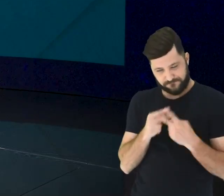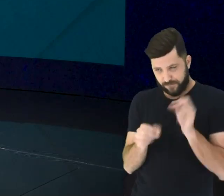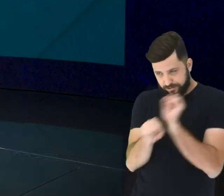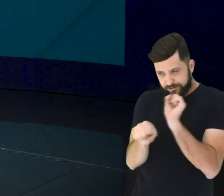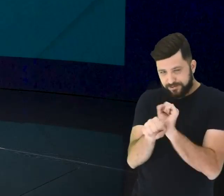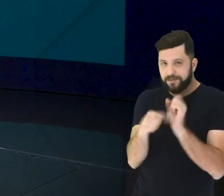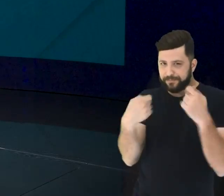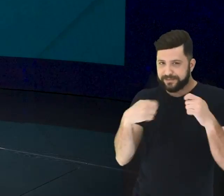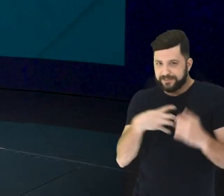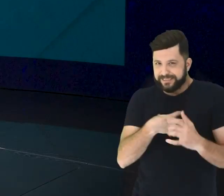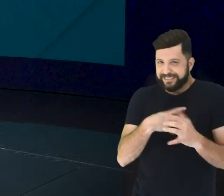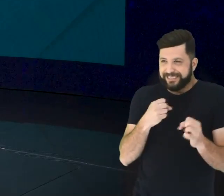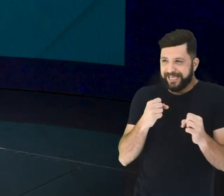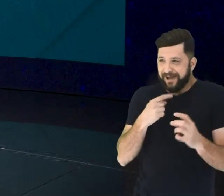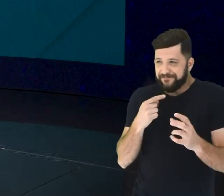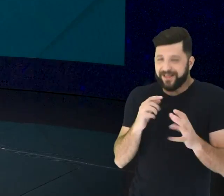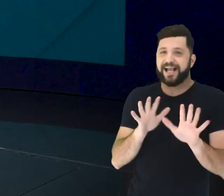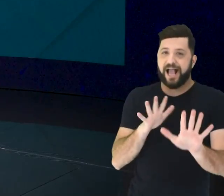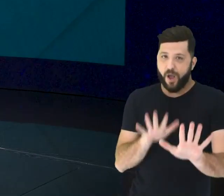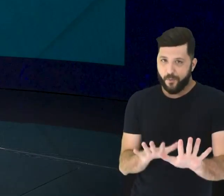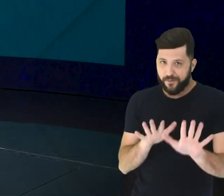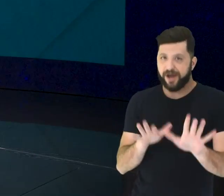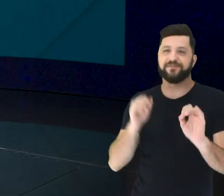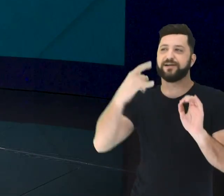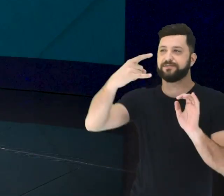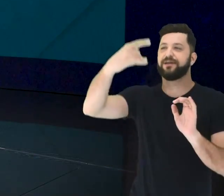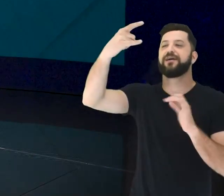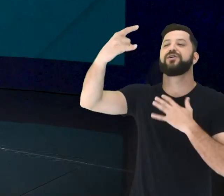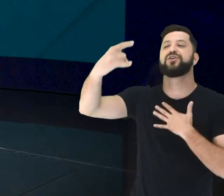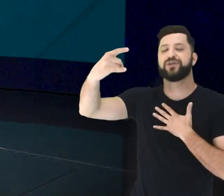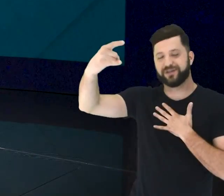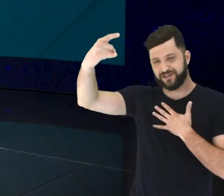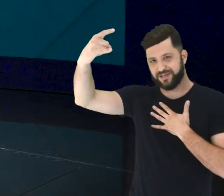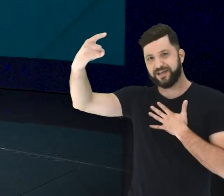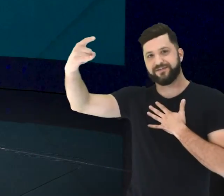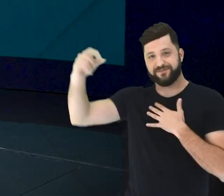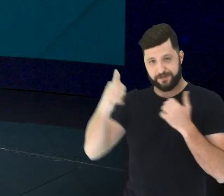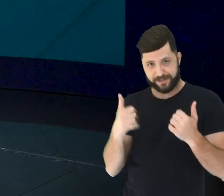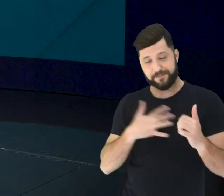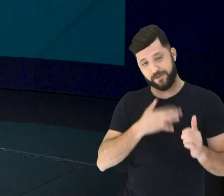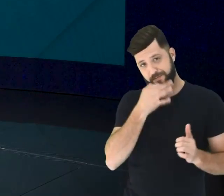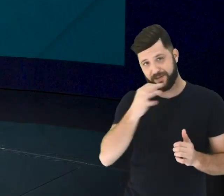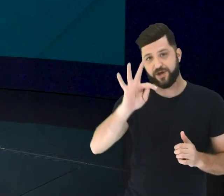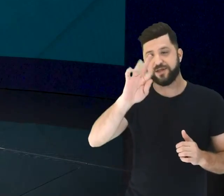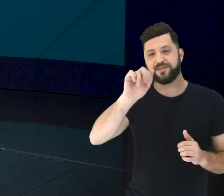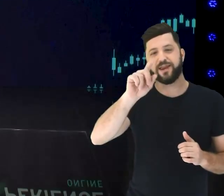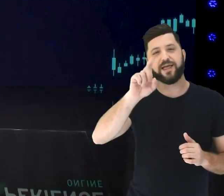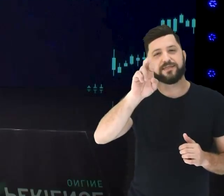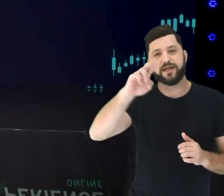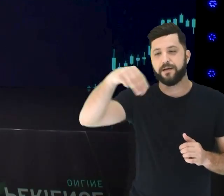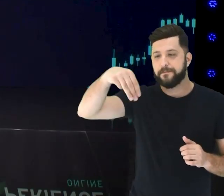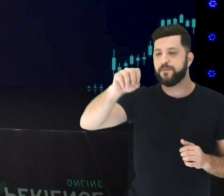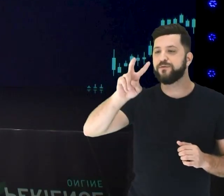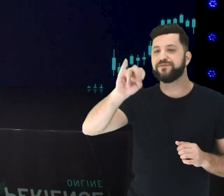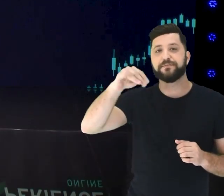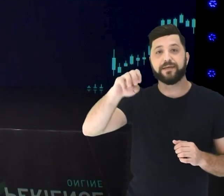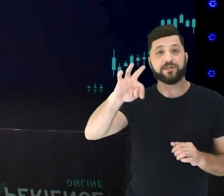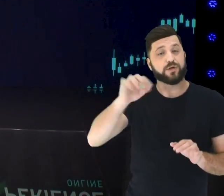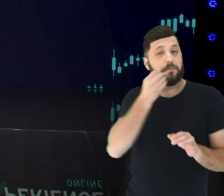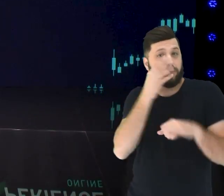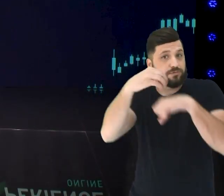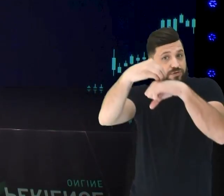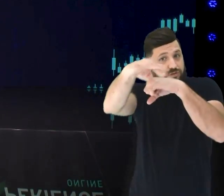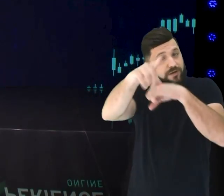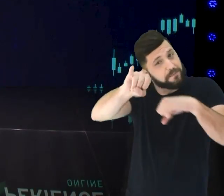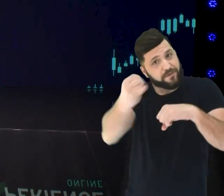Bete tá Eu particularmente gosto de sair um scalpe eu acho que 3D rompimento são perfeitos para isso tá justamente porque você tem abaixa a taxa